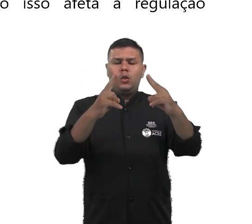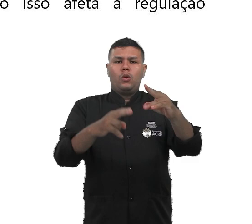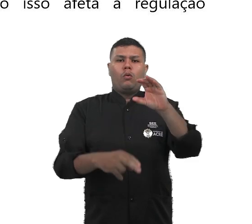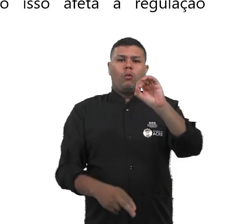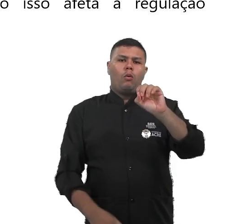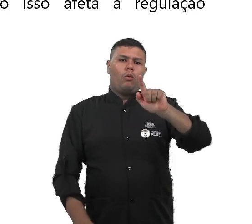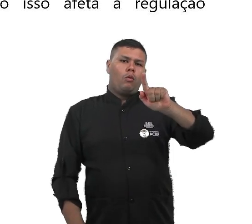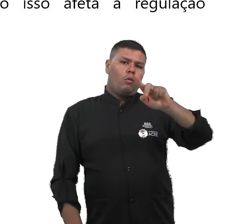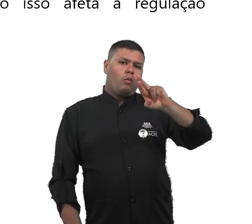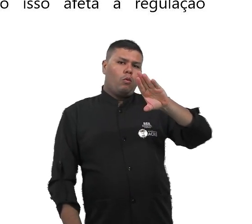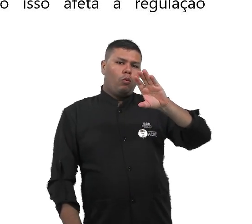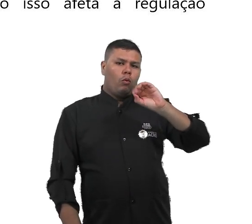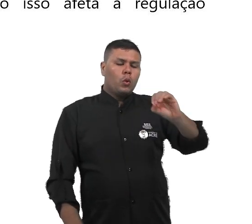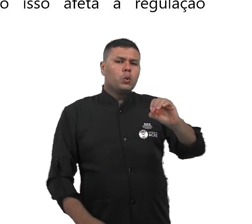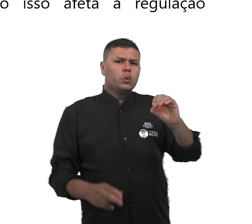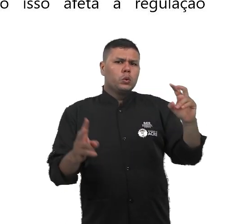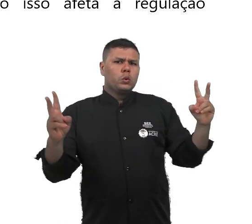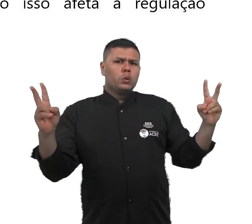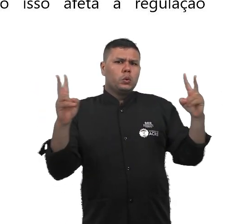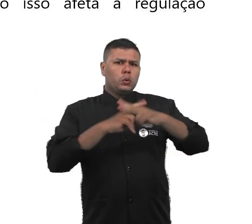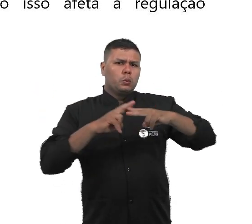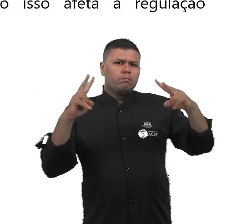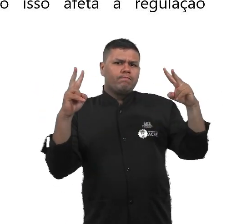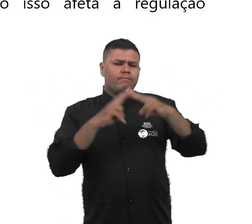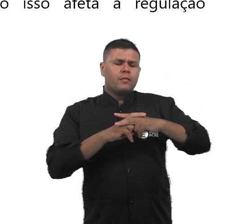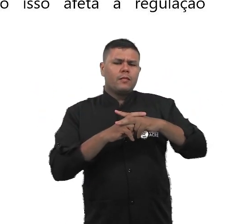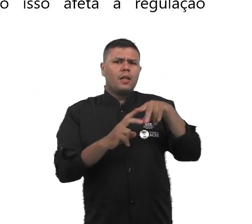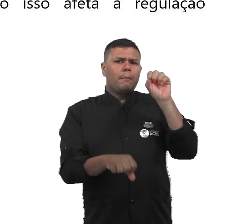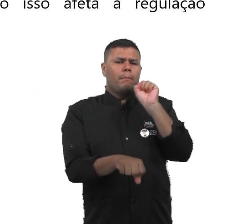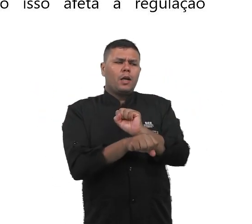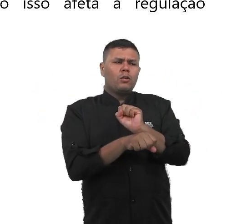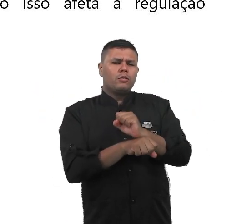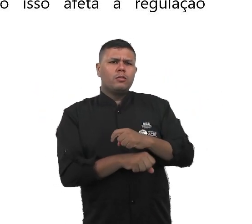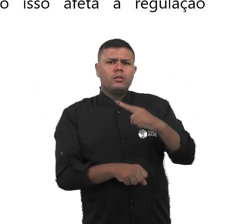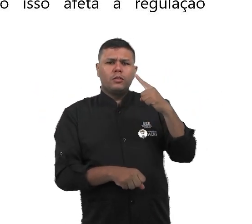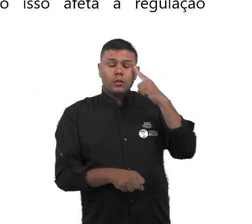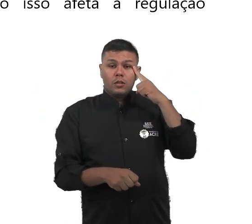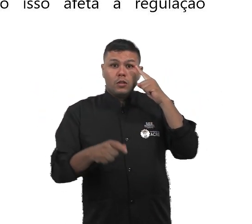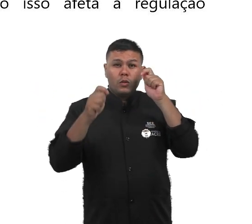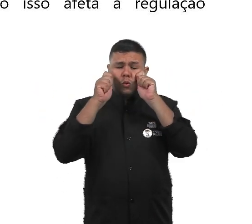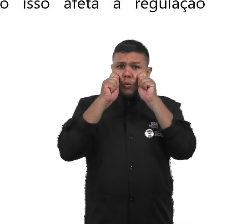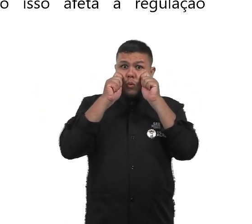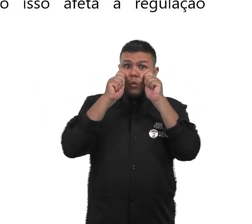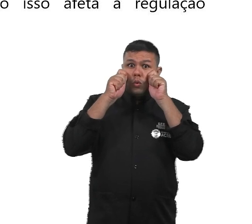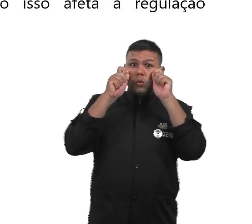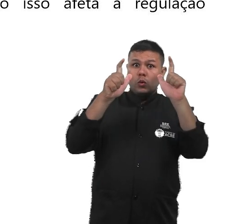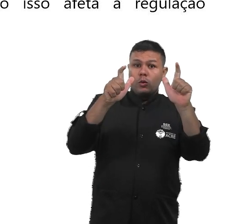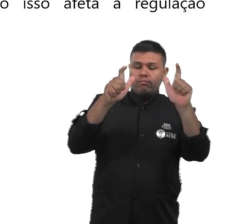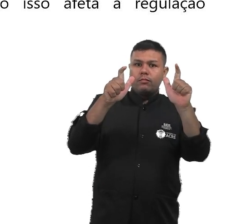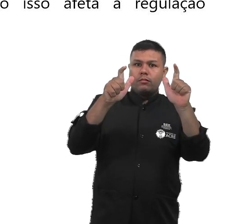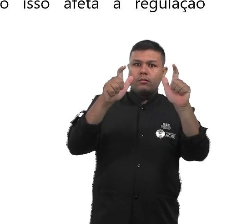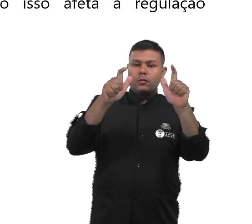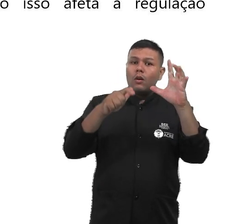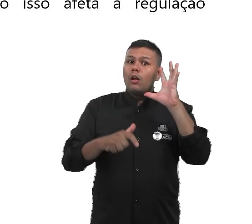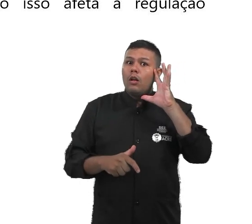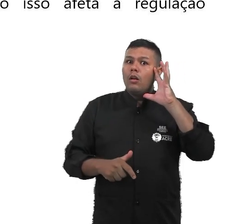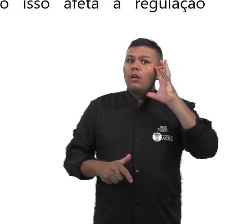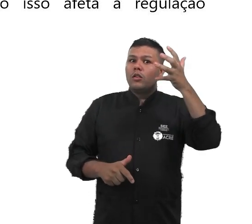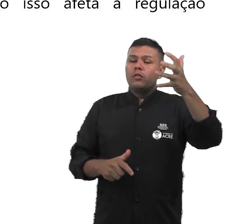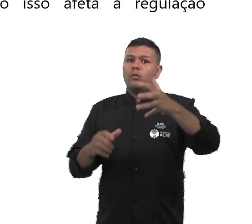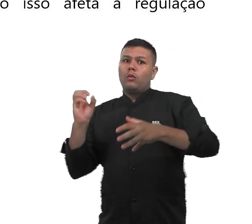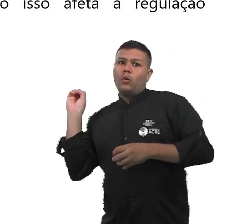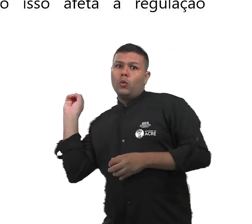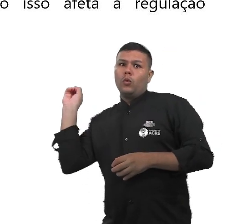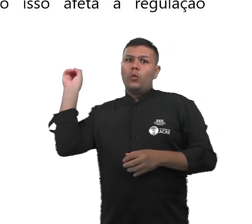ápice ali do conflito, ele parou, pensou, arregalou os olhos e decidiu contra-atacar. Ele poderia